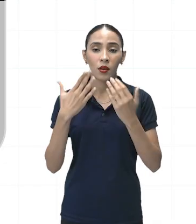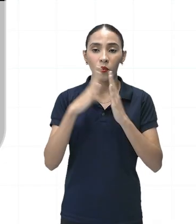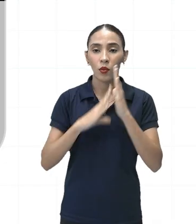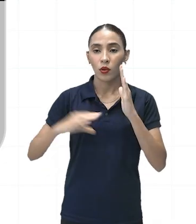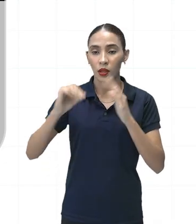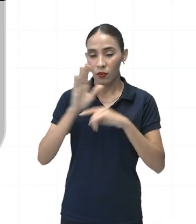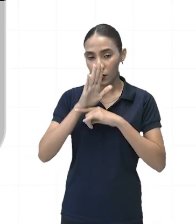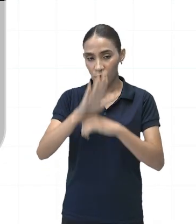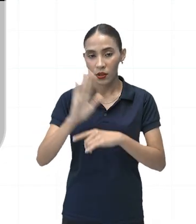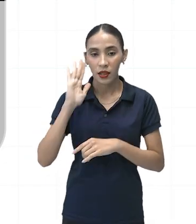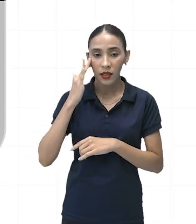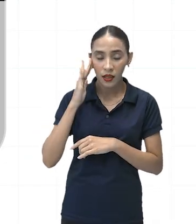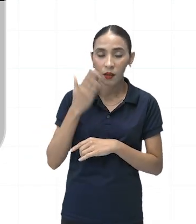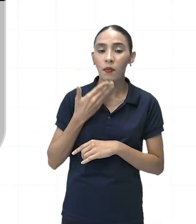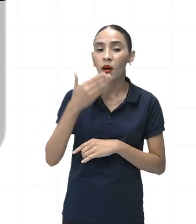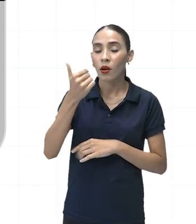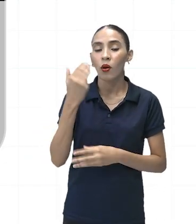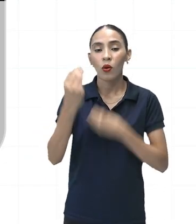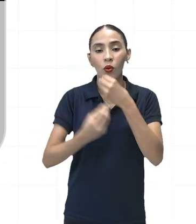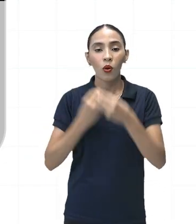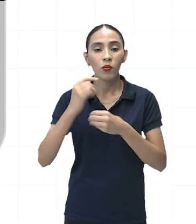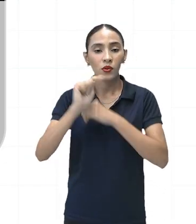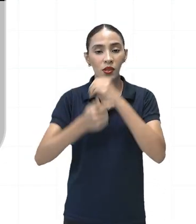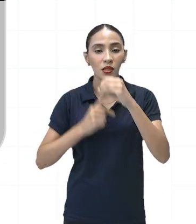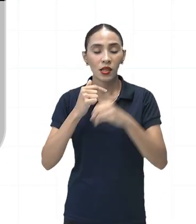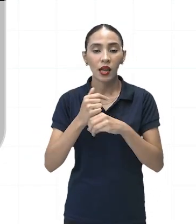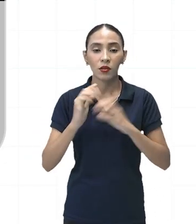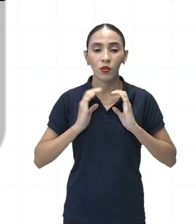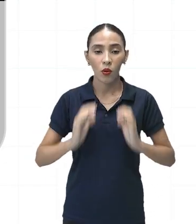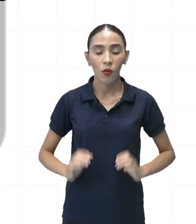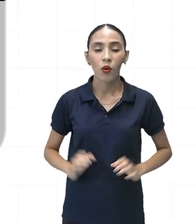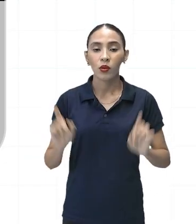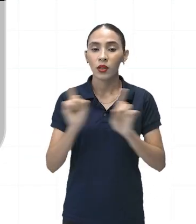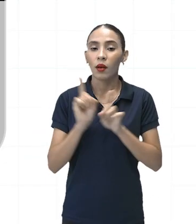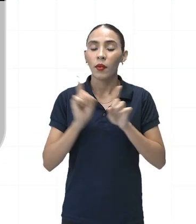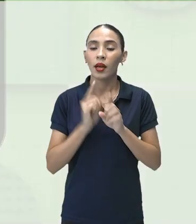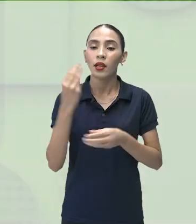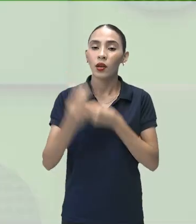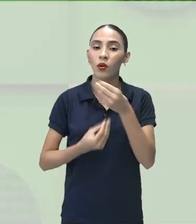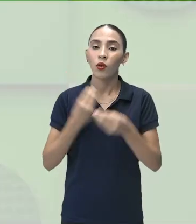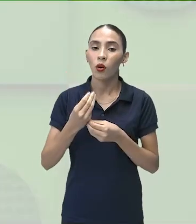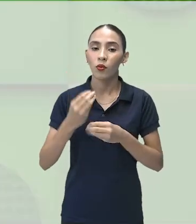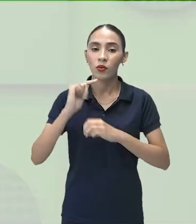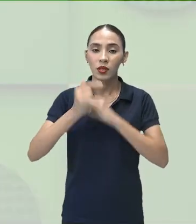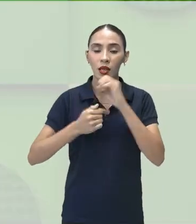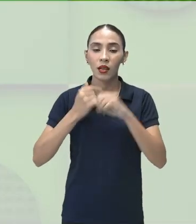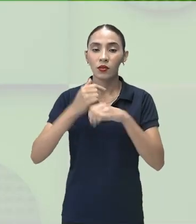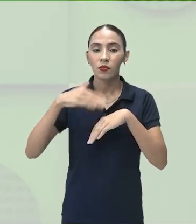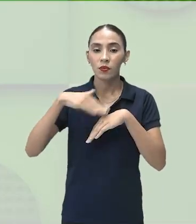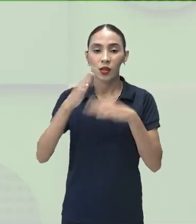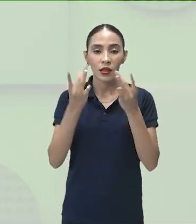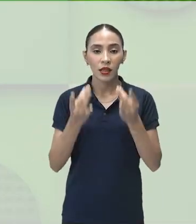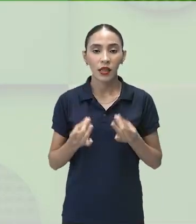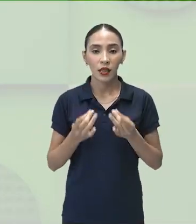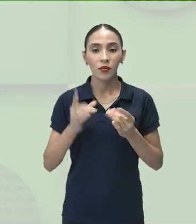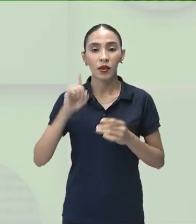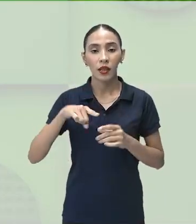modelo ajuda a entender melhor como os átomos se comportam e também como que os átomos mais complexos são.